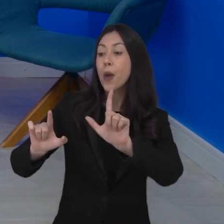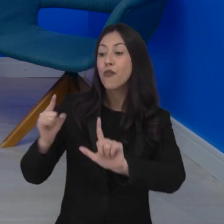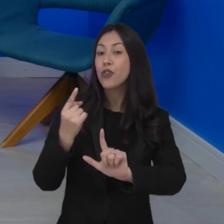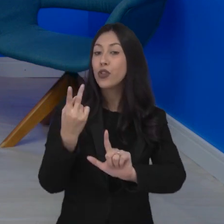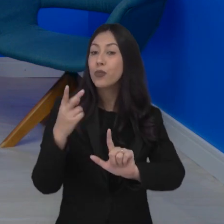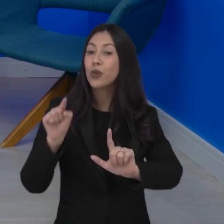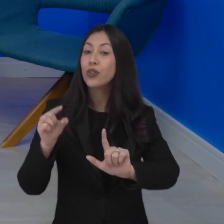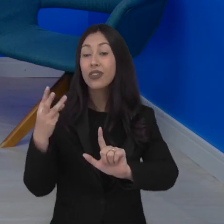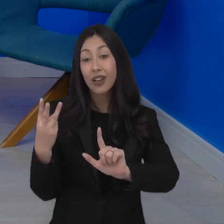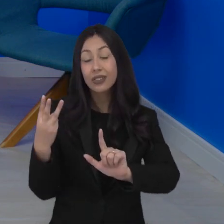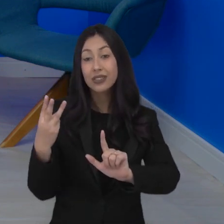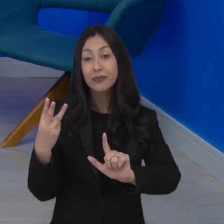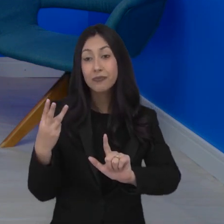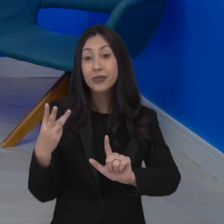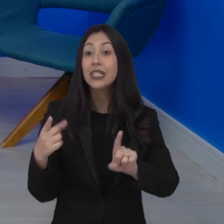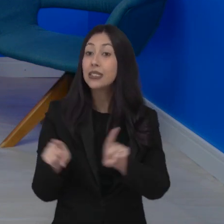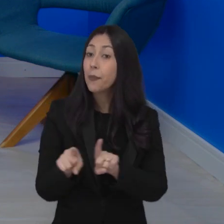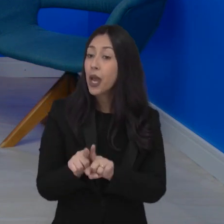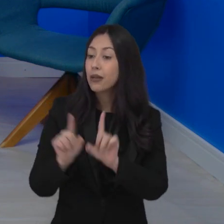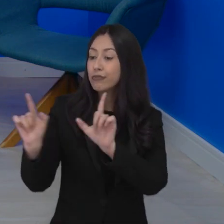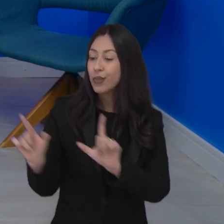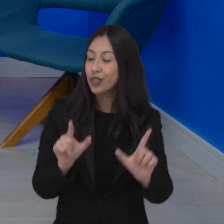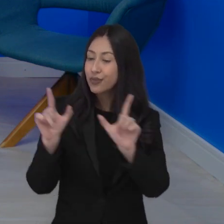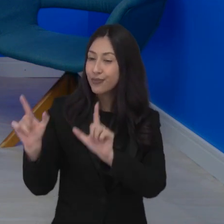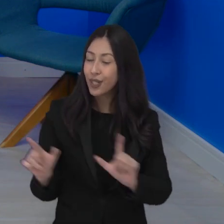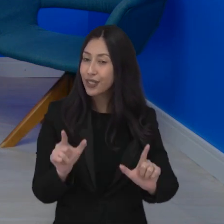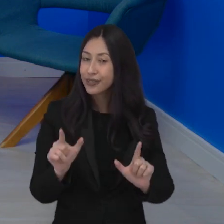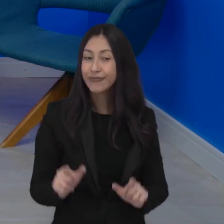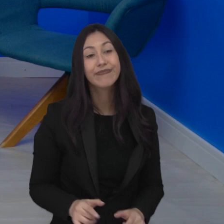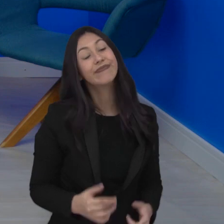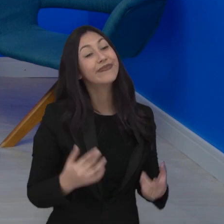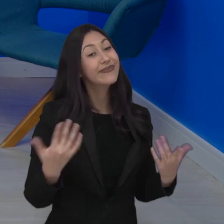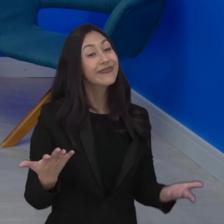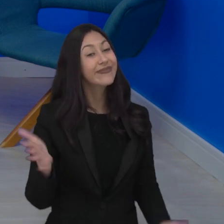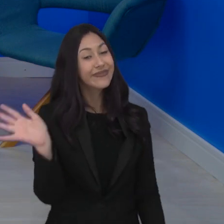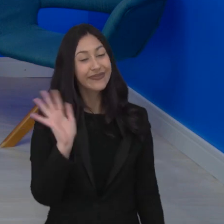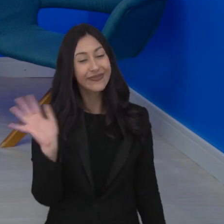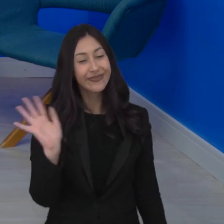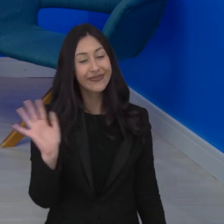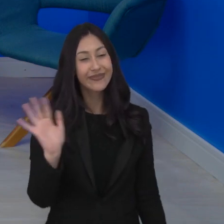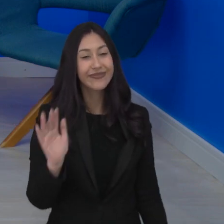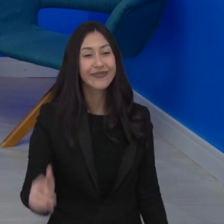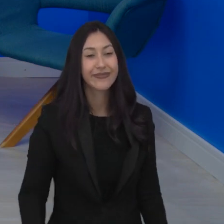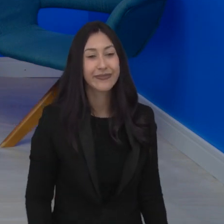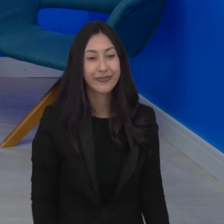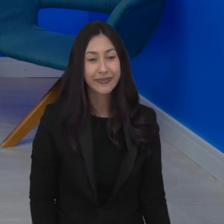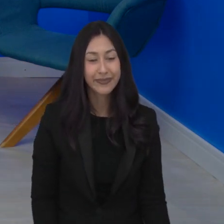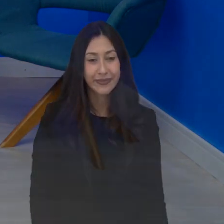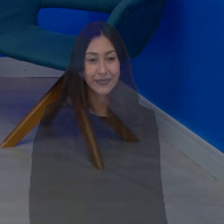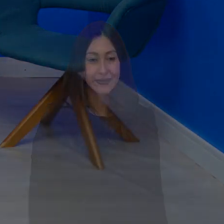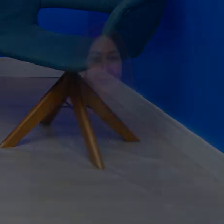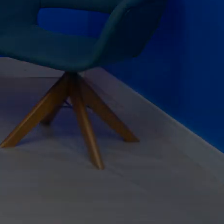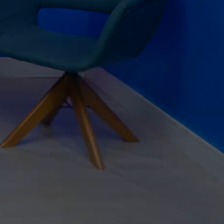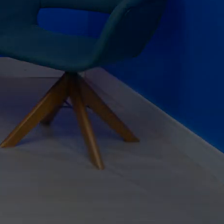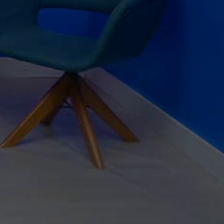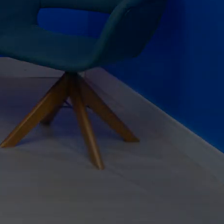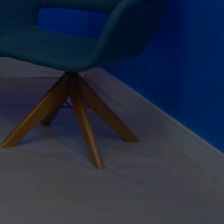canal 12.3 da sua televisão. E também tem mais reprises durante a semana. É isso aí, gente. Tchau, tchau.